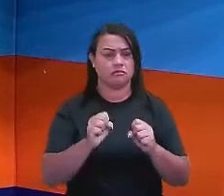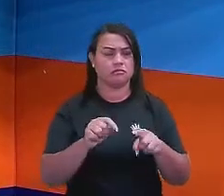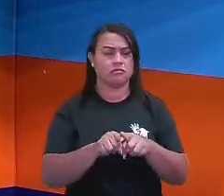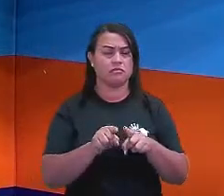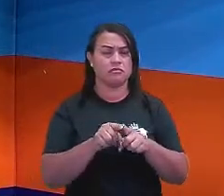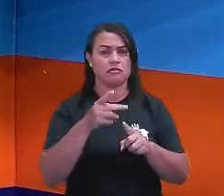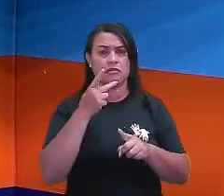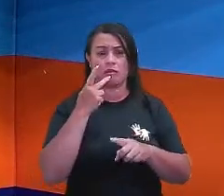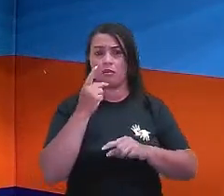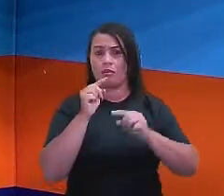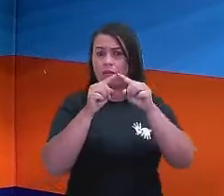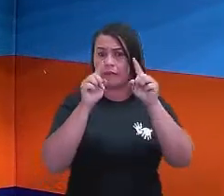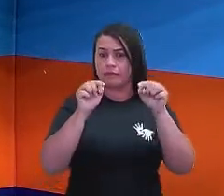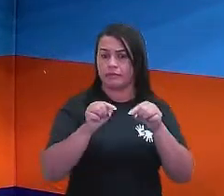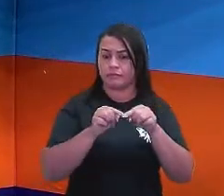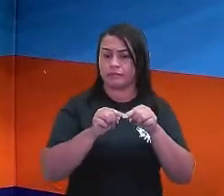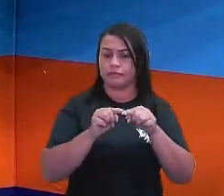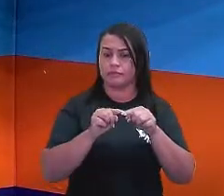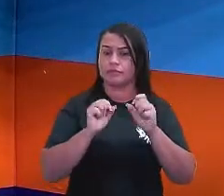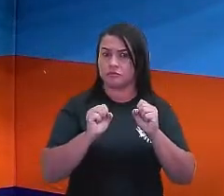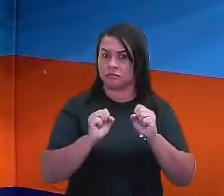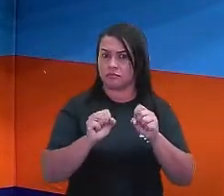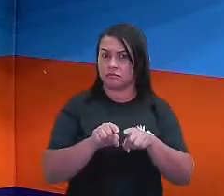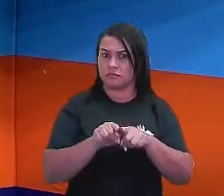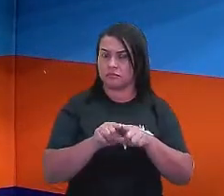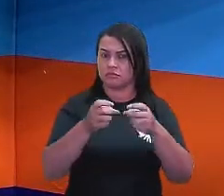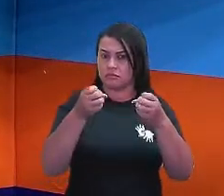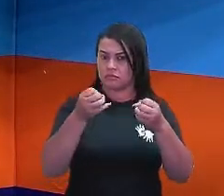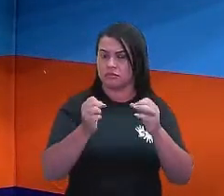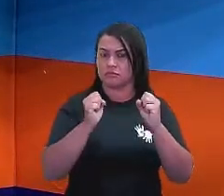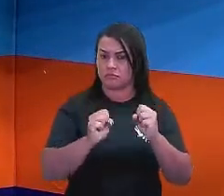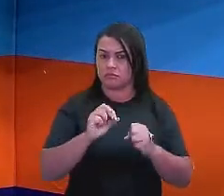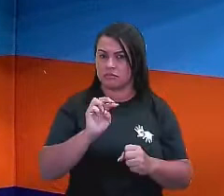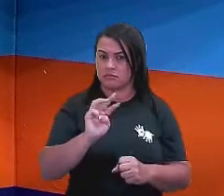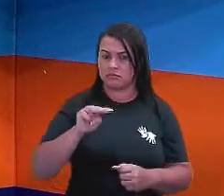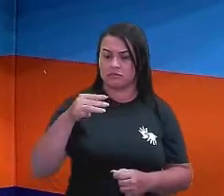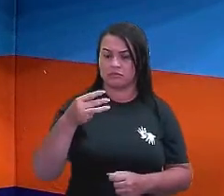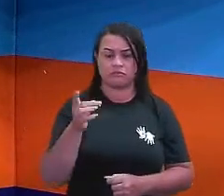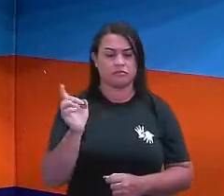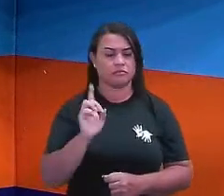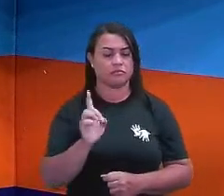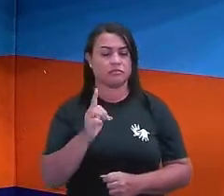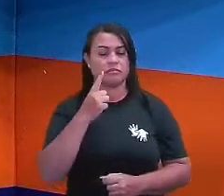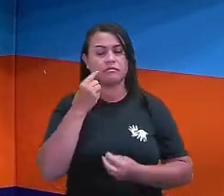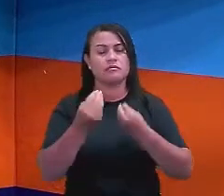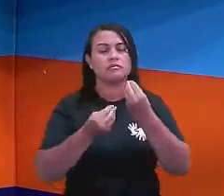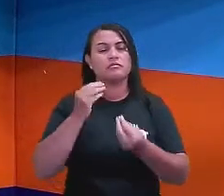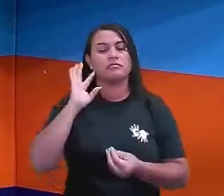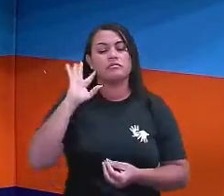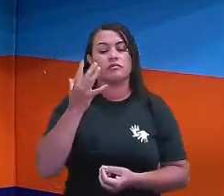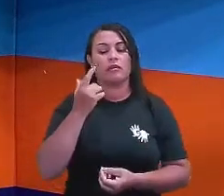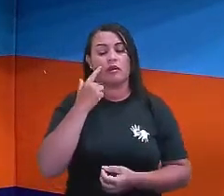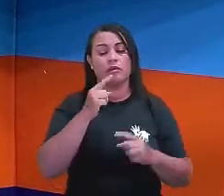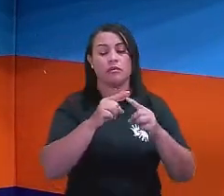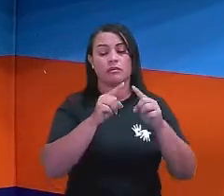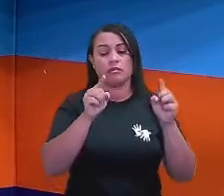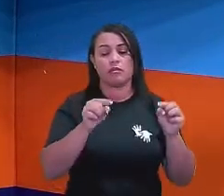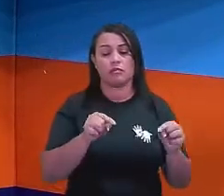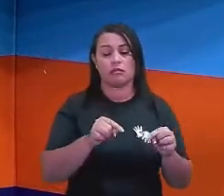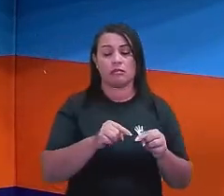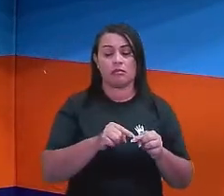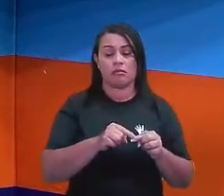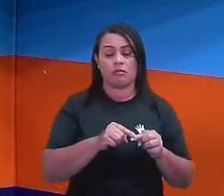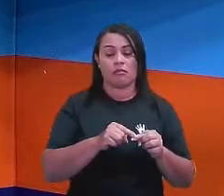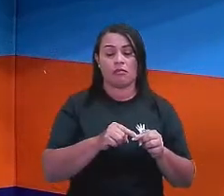desses quadrados também triplicou? Não. Vamos ver como é que a gente vai resolver. Veja um quadrado menor aqui, ó. O